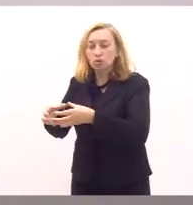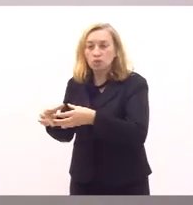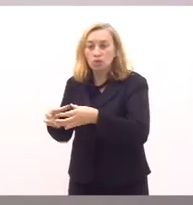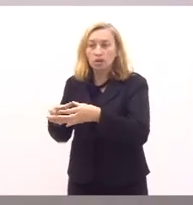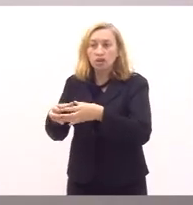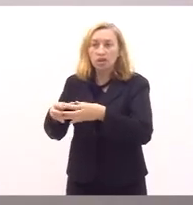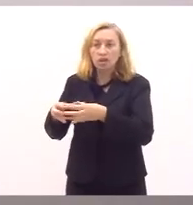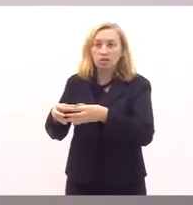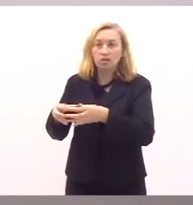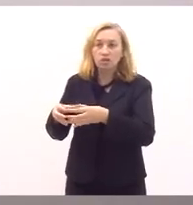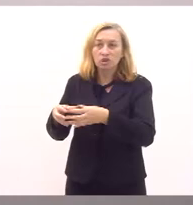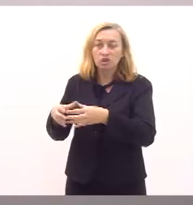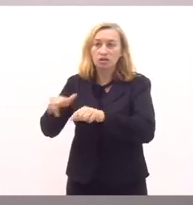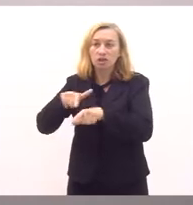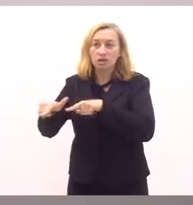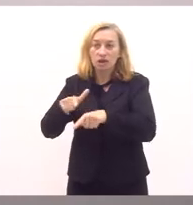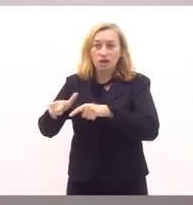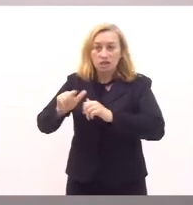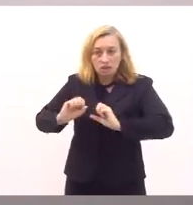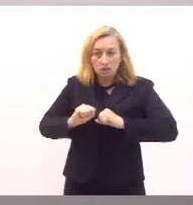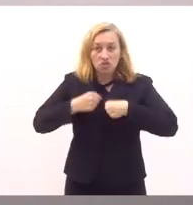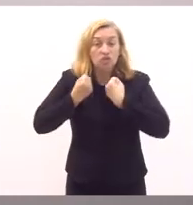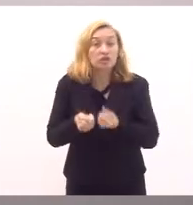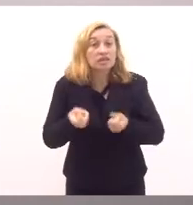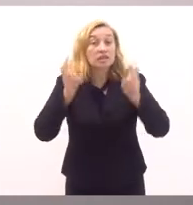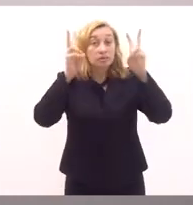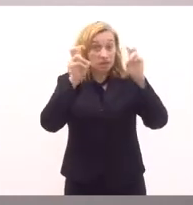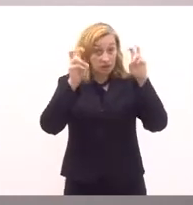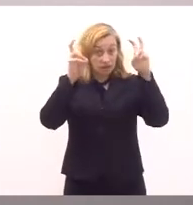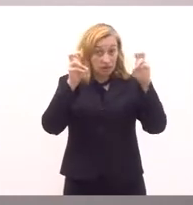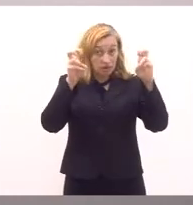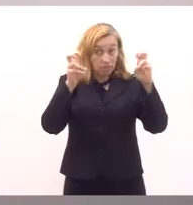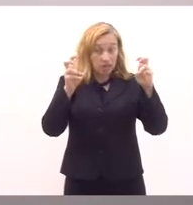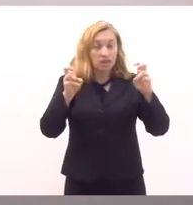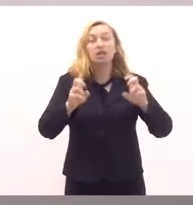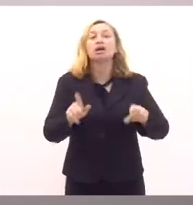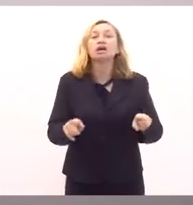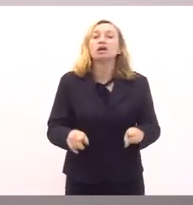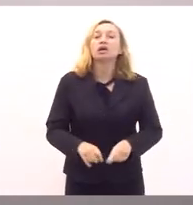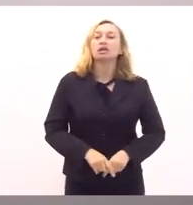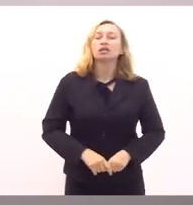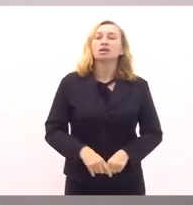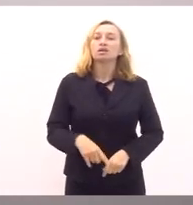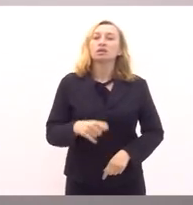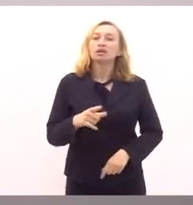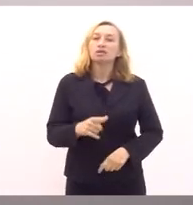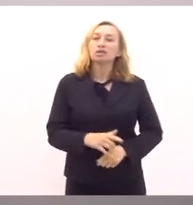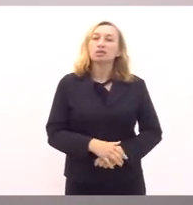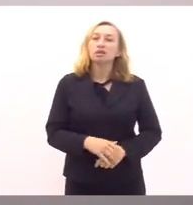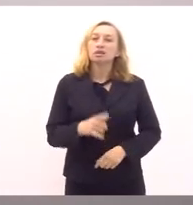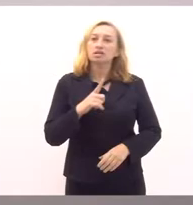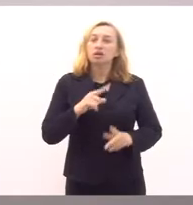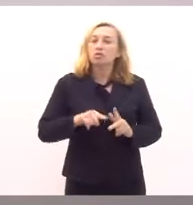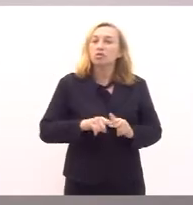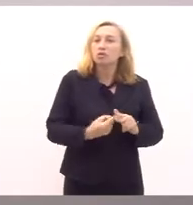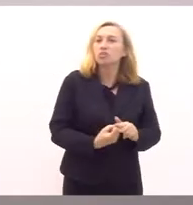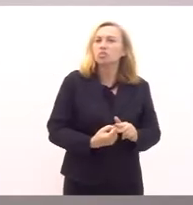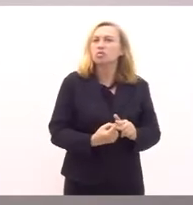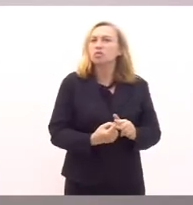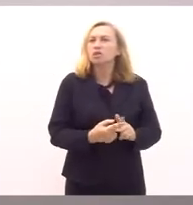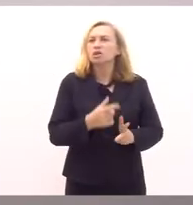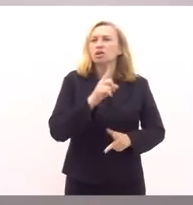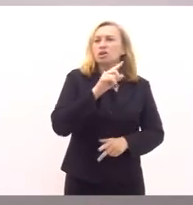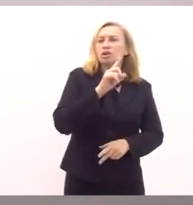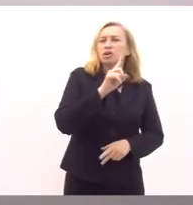Comissão de Trabalho, que vem se debruçando sobre esse tema, e a gente tem como premissa um reajuste de, no mínimo,